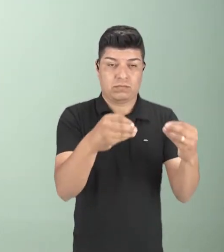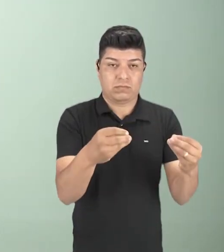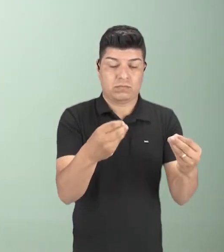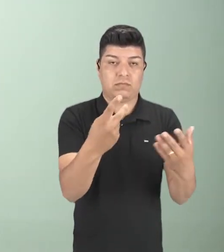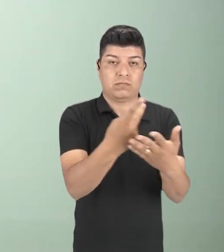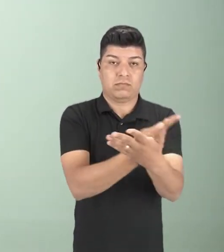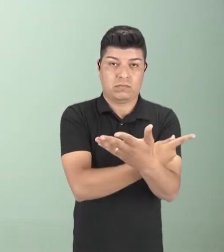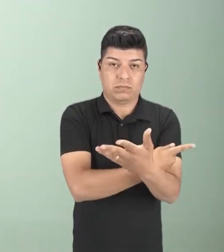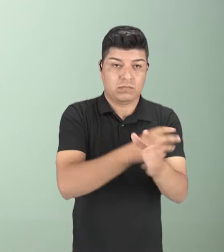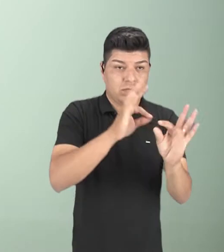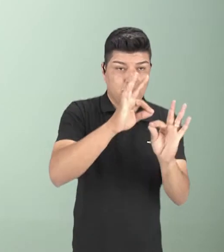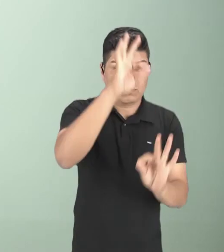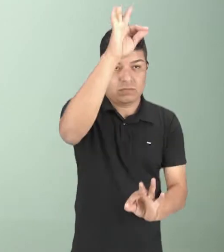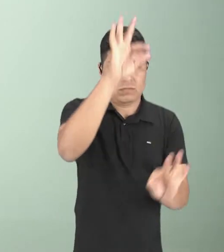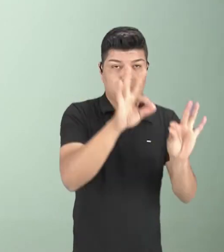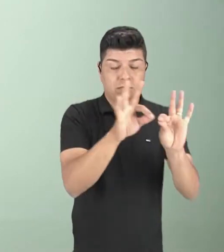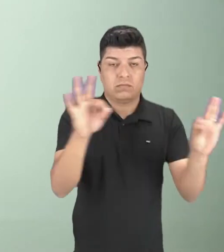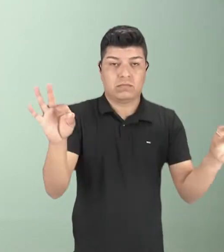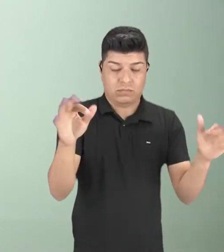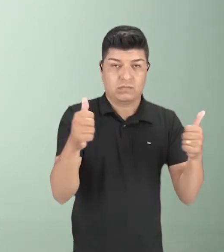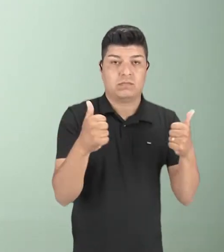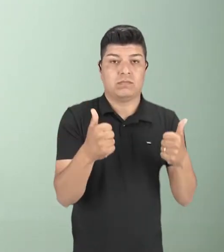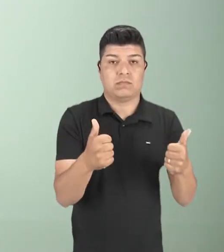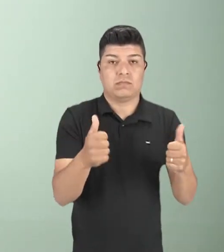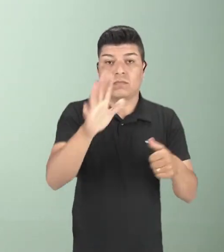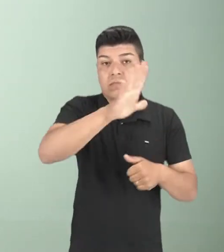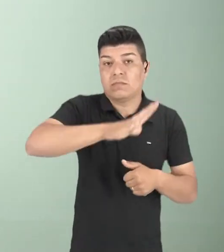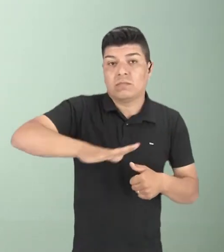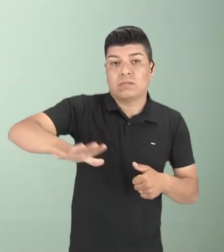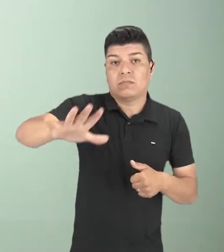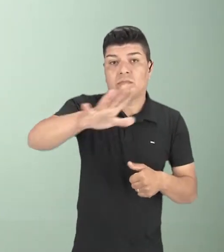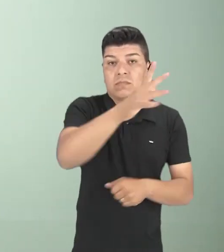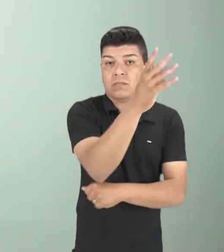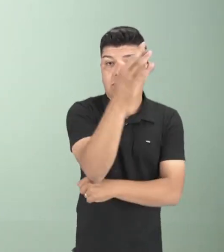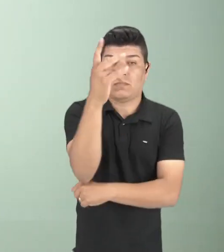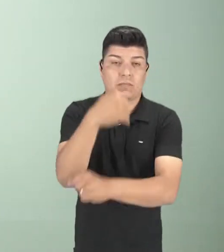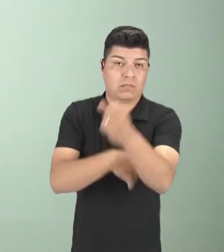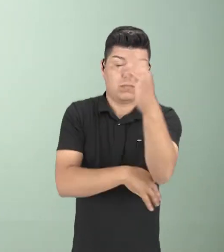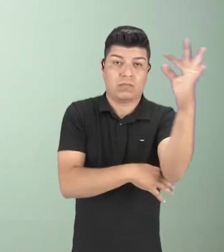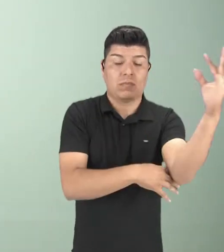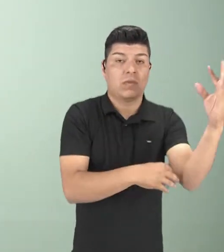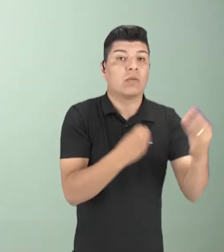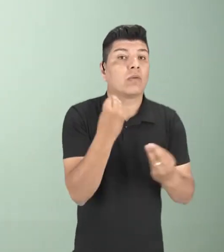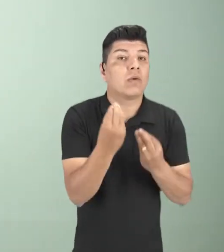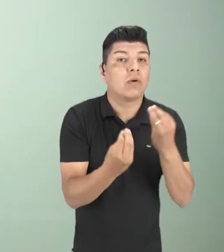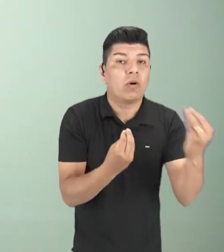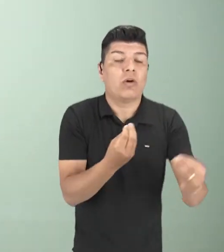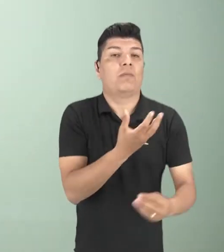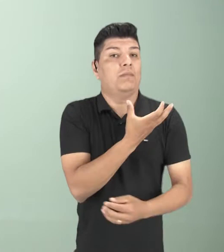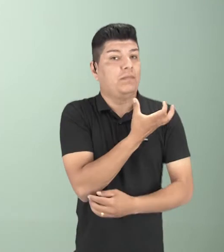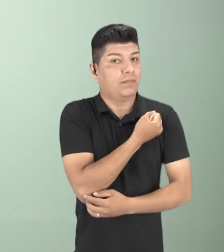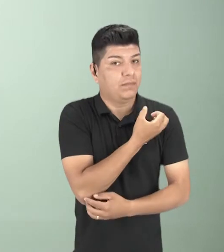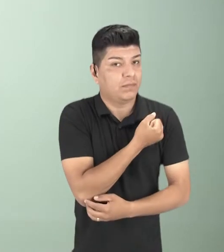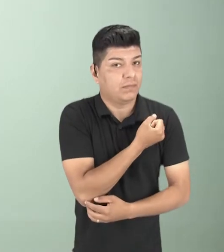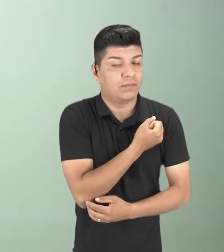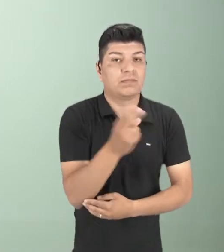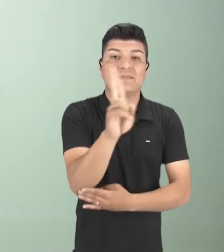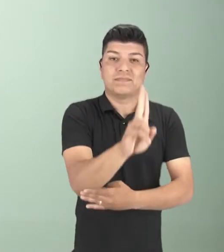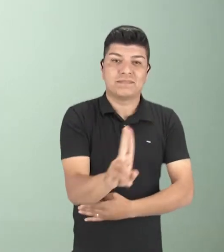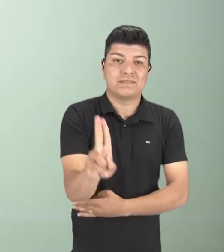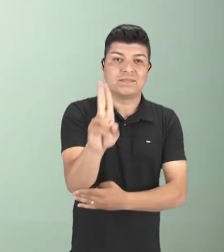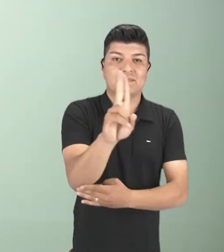acontecem, medir as coisas que acontecem no meio ambiente é com números. Então a gente vai usar os números para